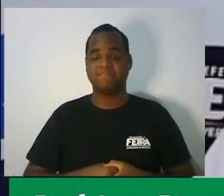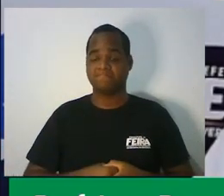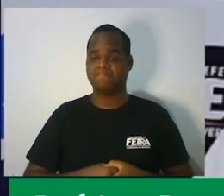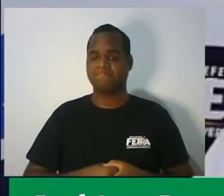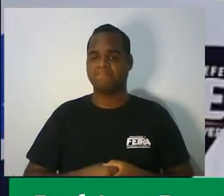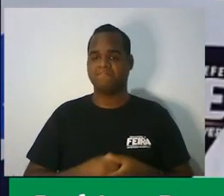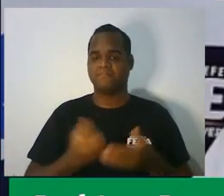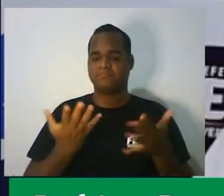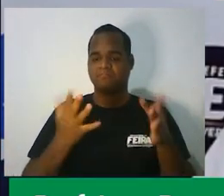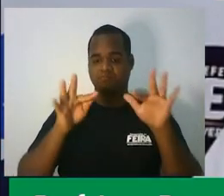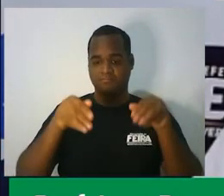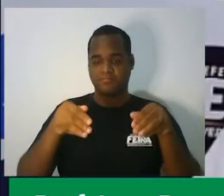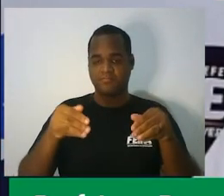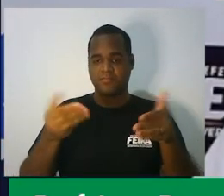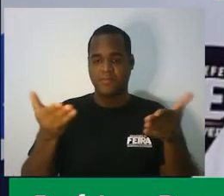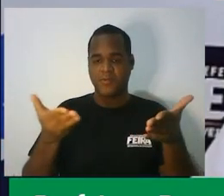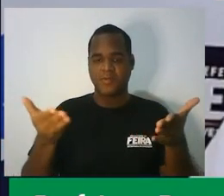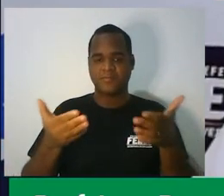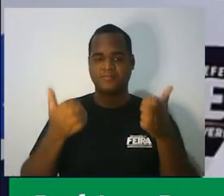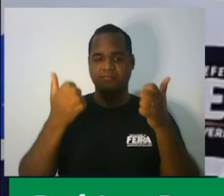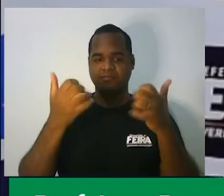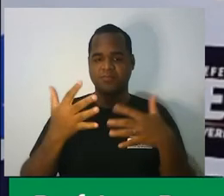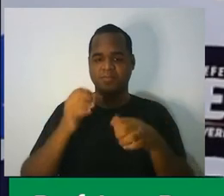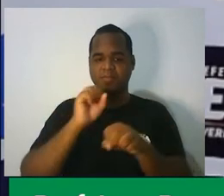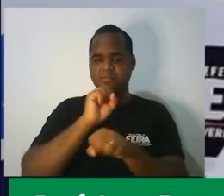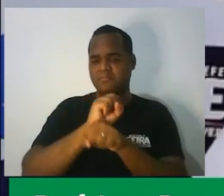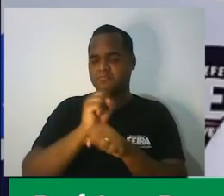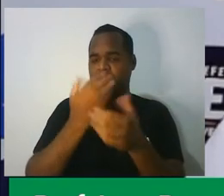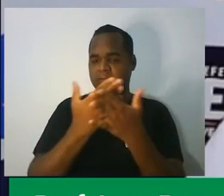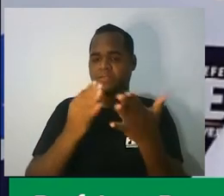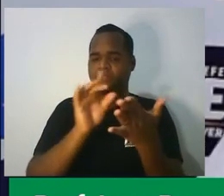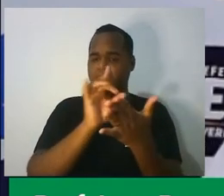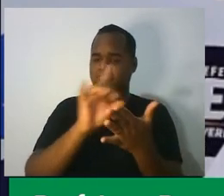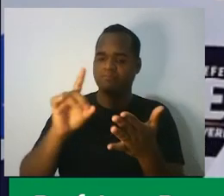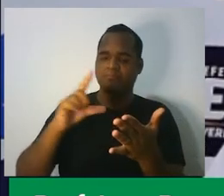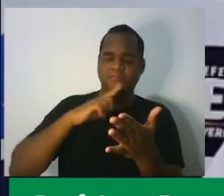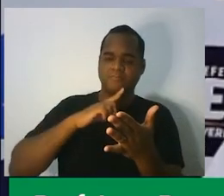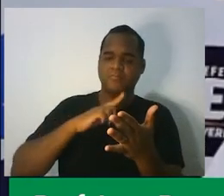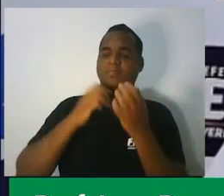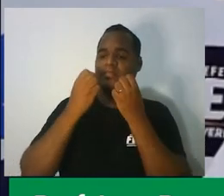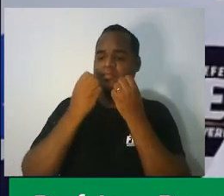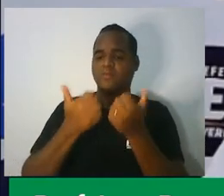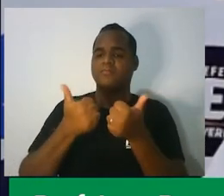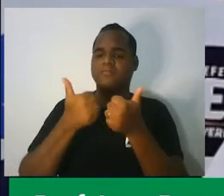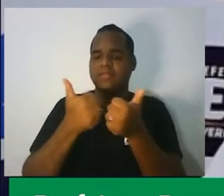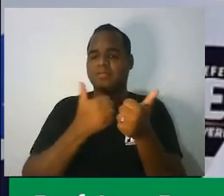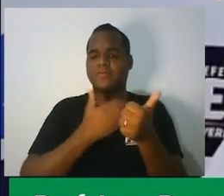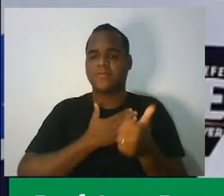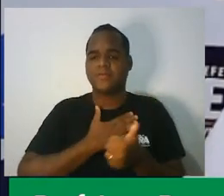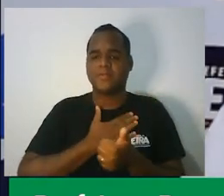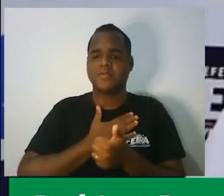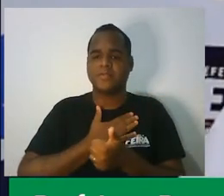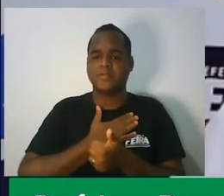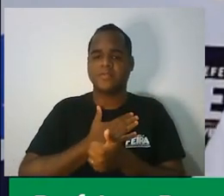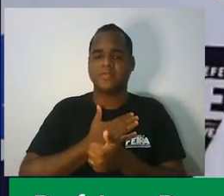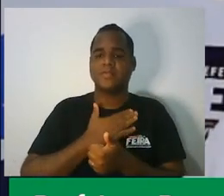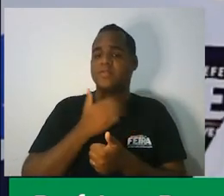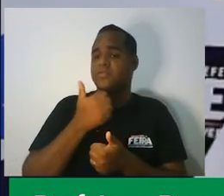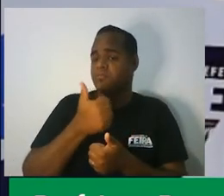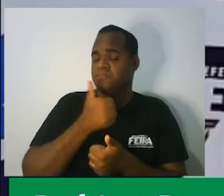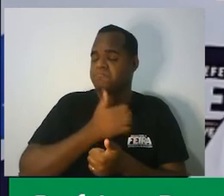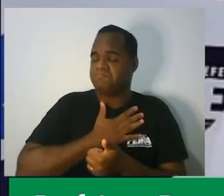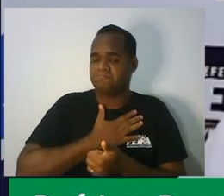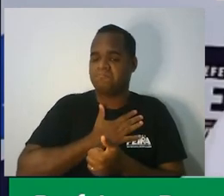e vamos finalizar essa aula eu espero que você desde já tenha gostado né Eu curti